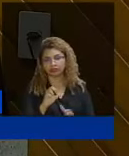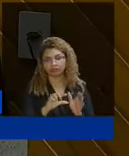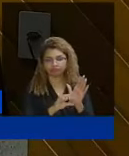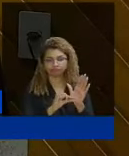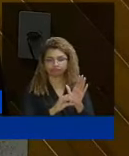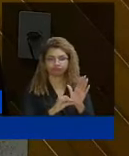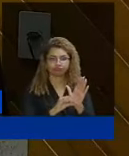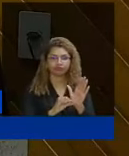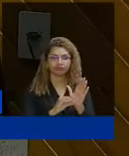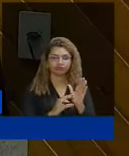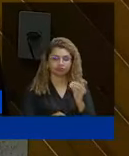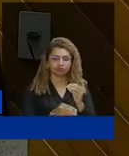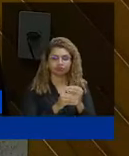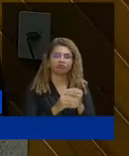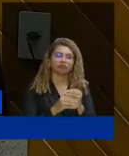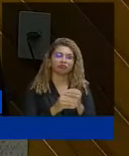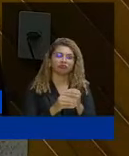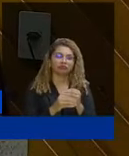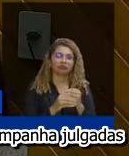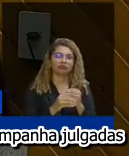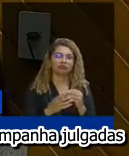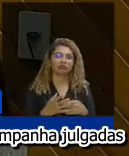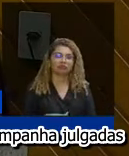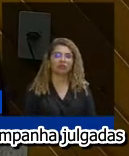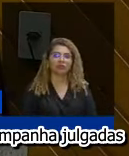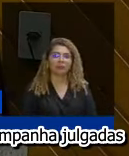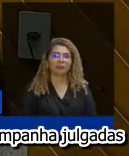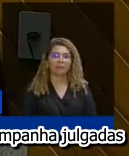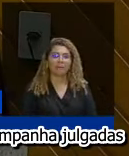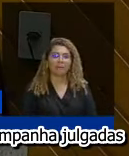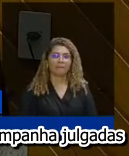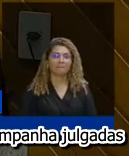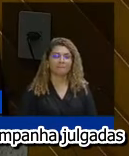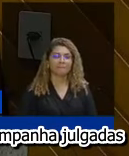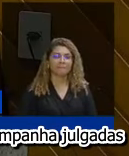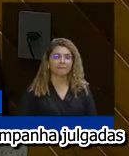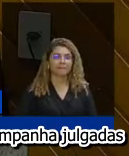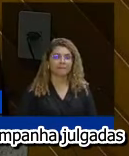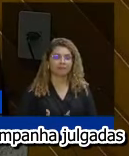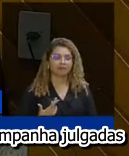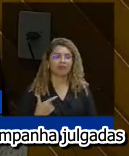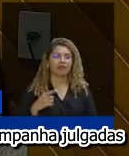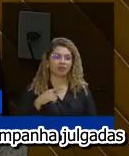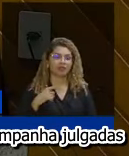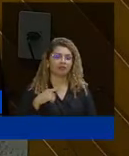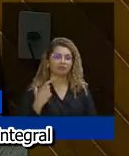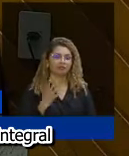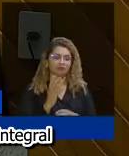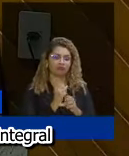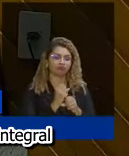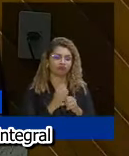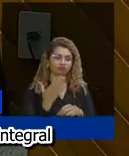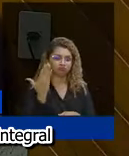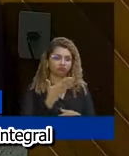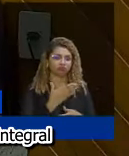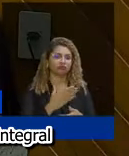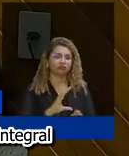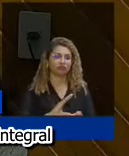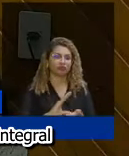não finda a legislatura do cargo para o qual concorreu e teve as suas respectivas contas de campanha julgadas não